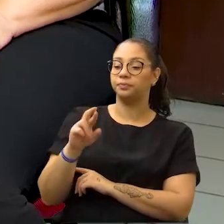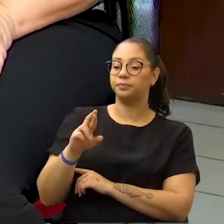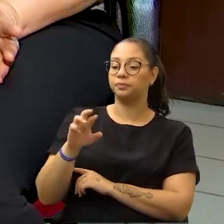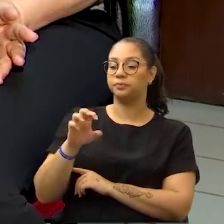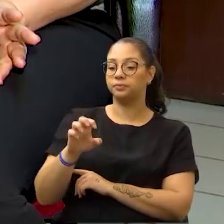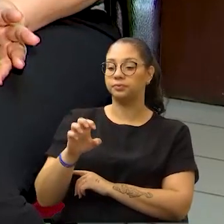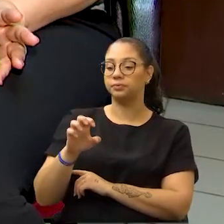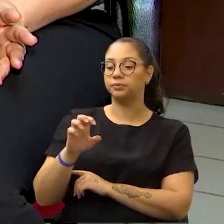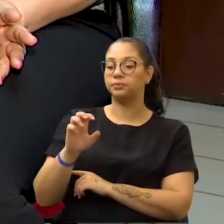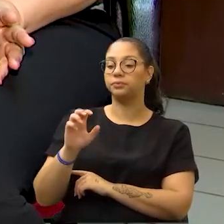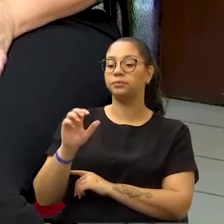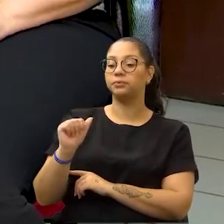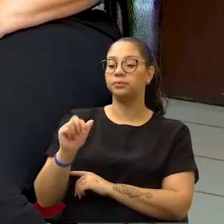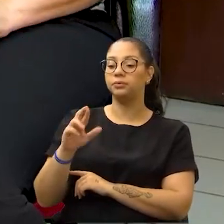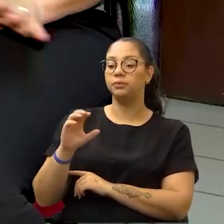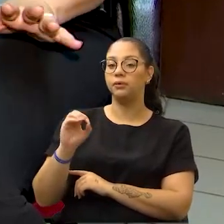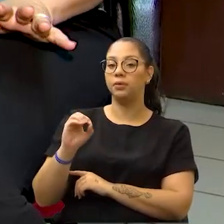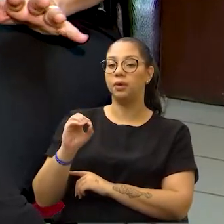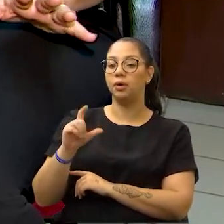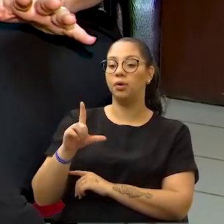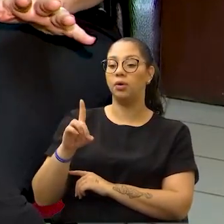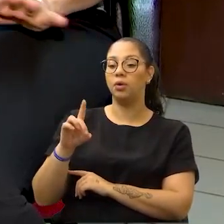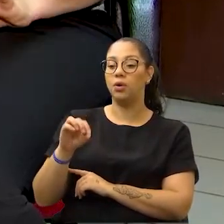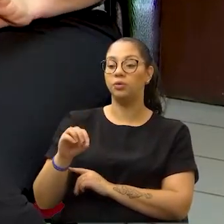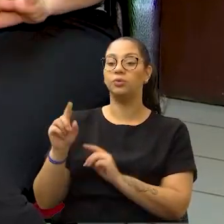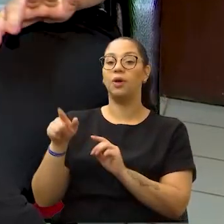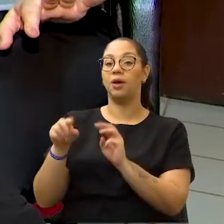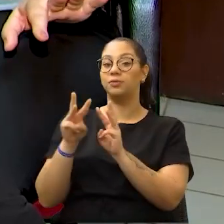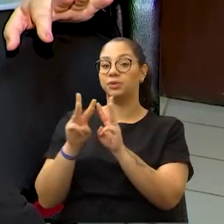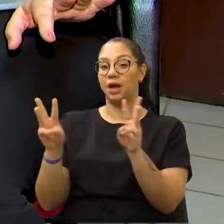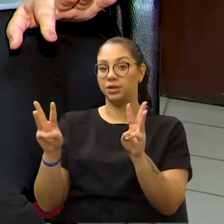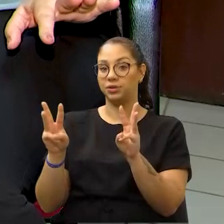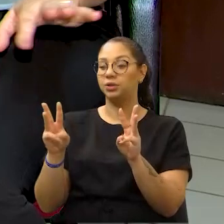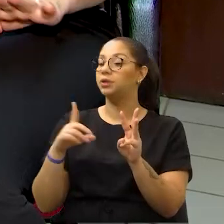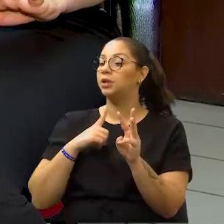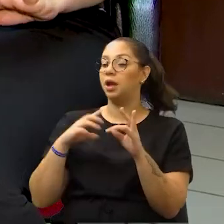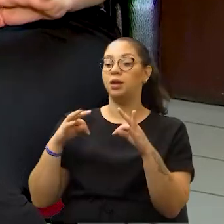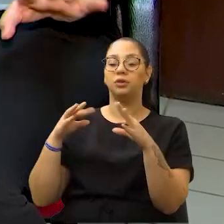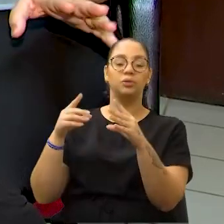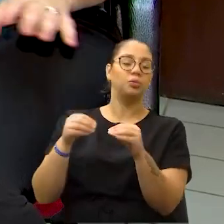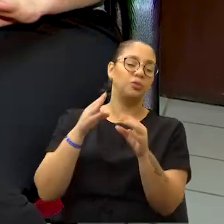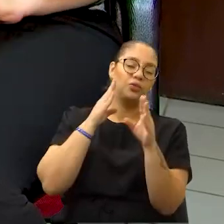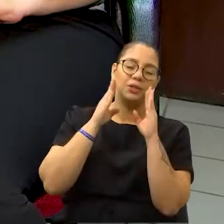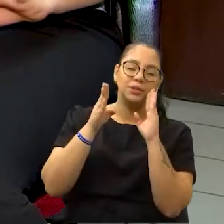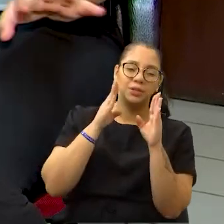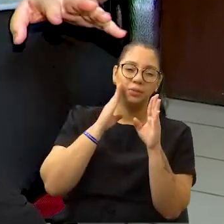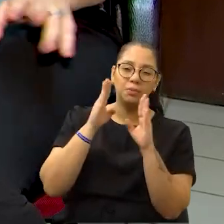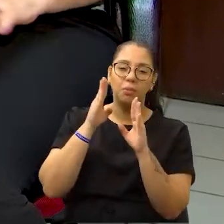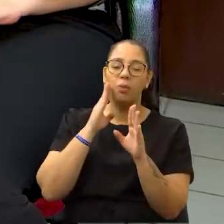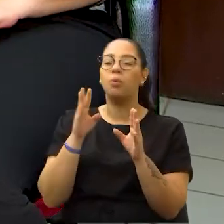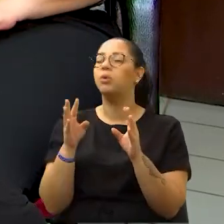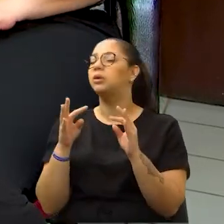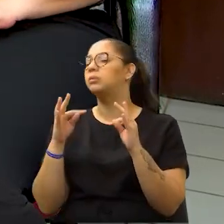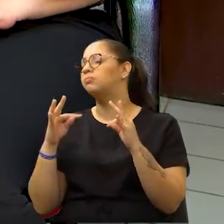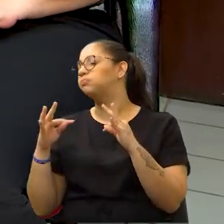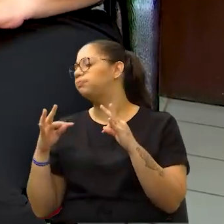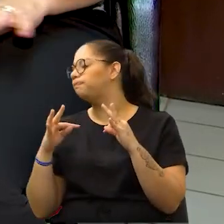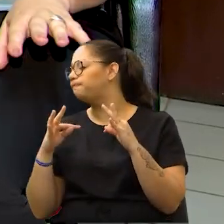padreharoldo.com.br é o site. E pelo site tem todos. Nós temos também todos os canais. Facebook,